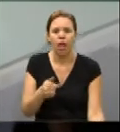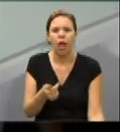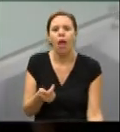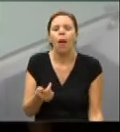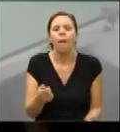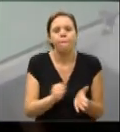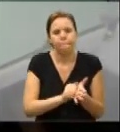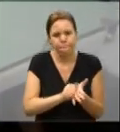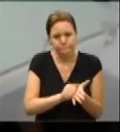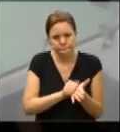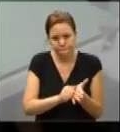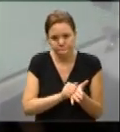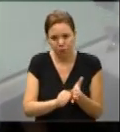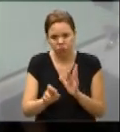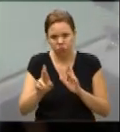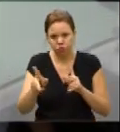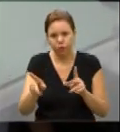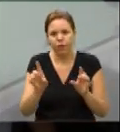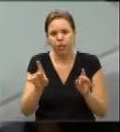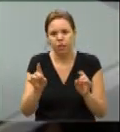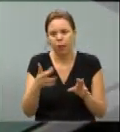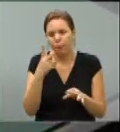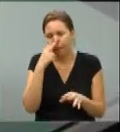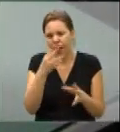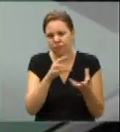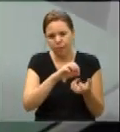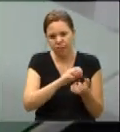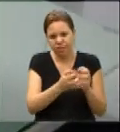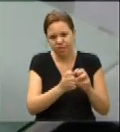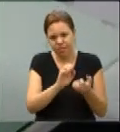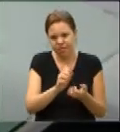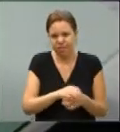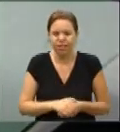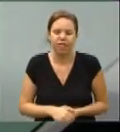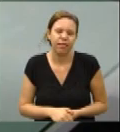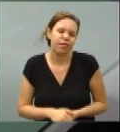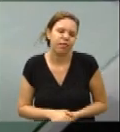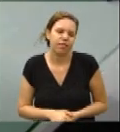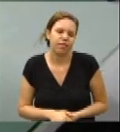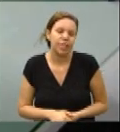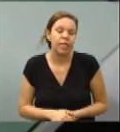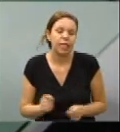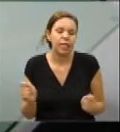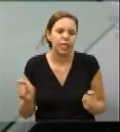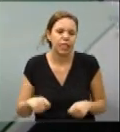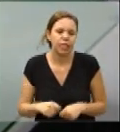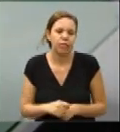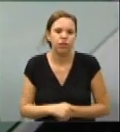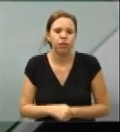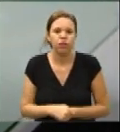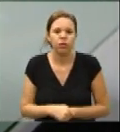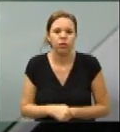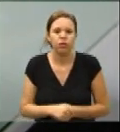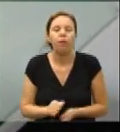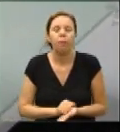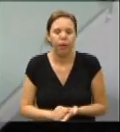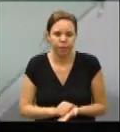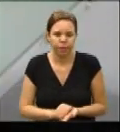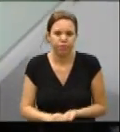borracha diferente também. Parece uma massinha de. Eu achei que era uma massinha. Mas ela serve para